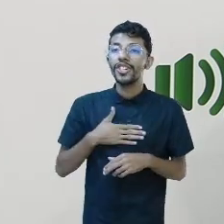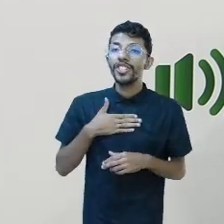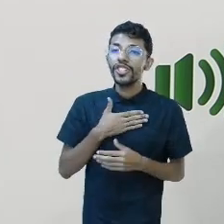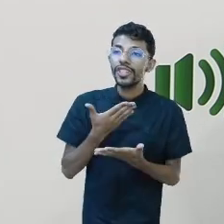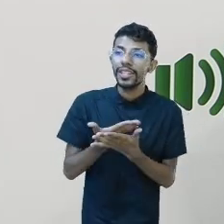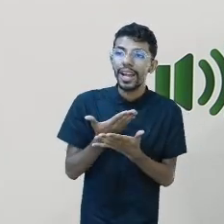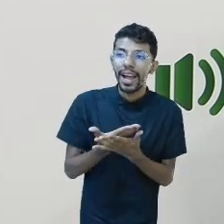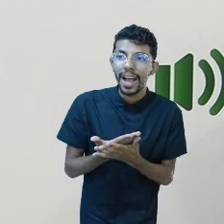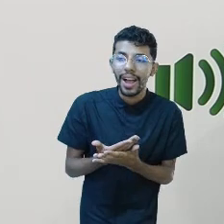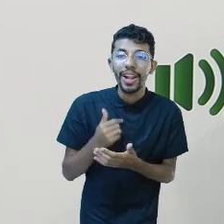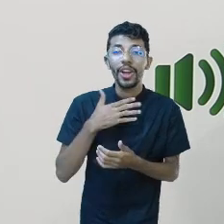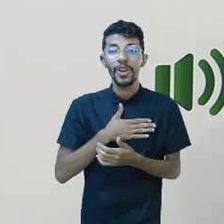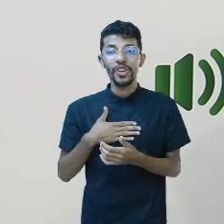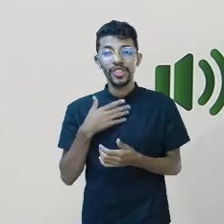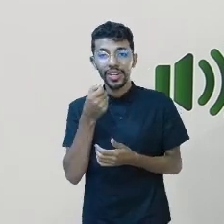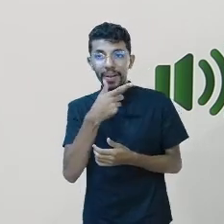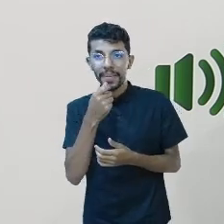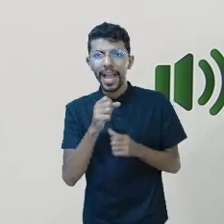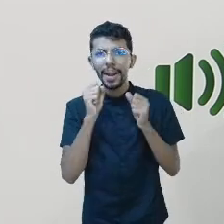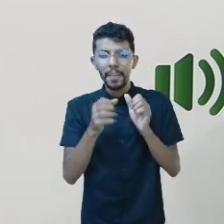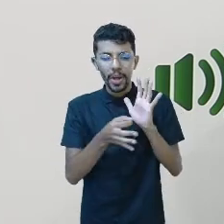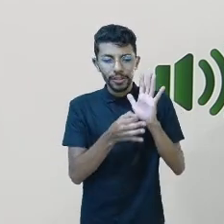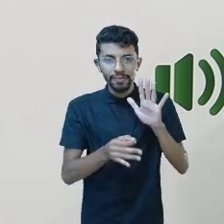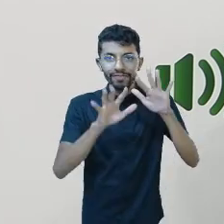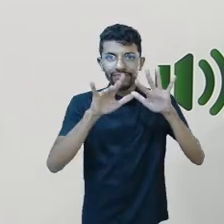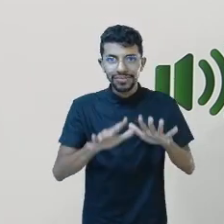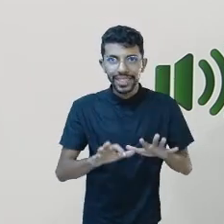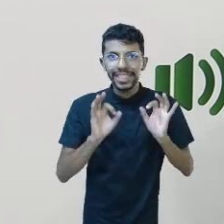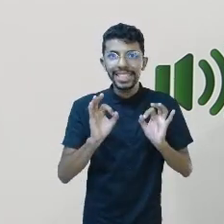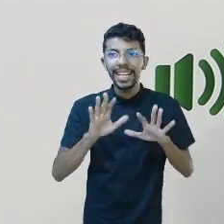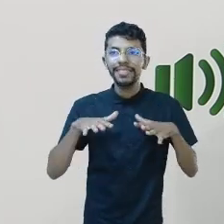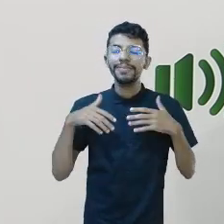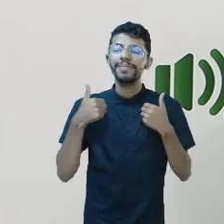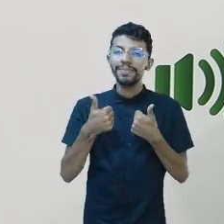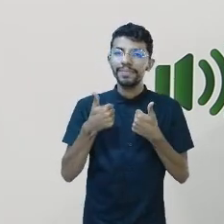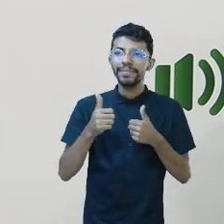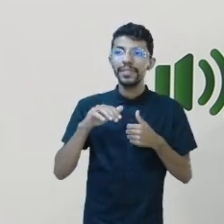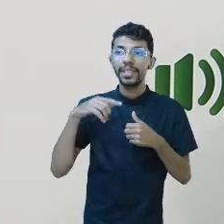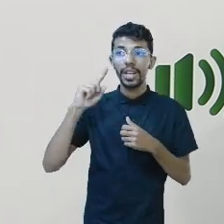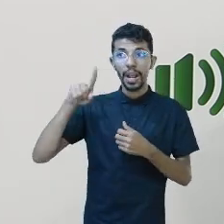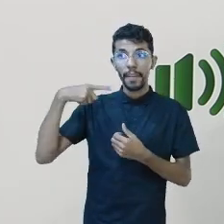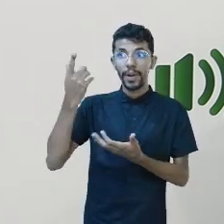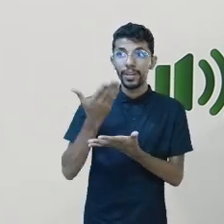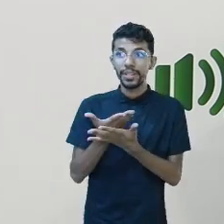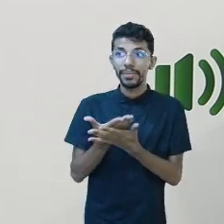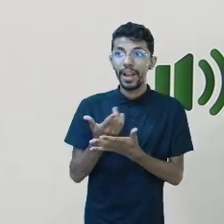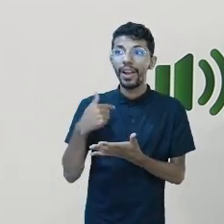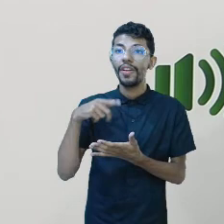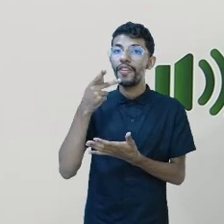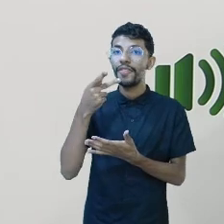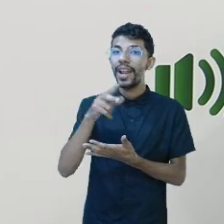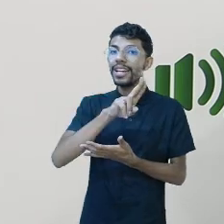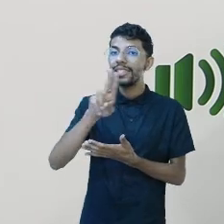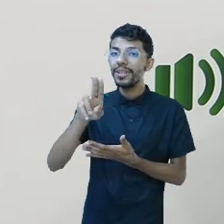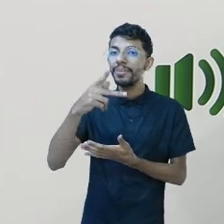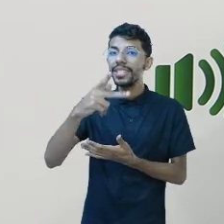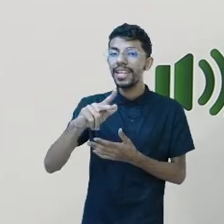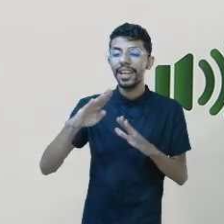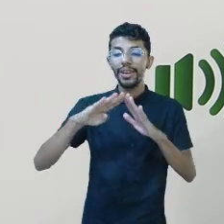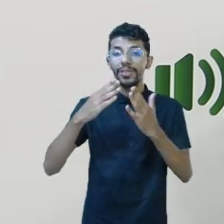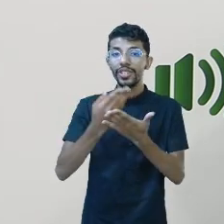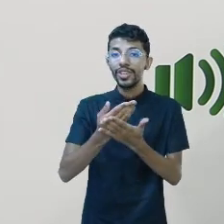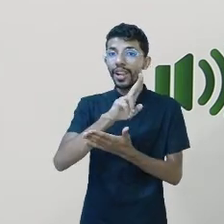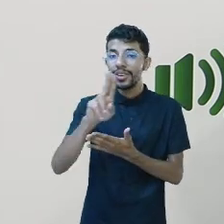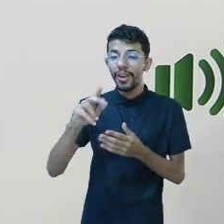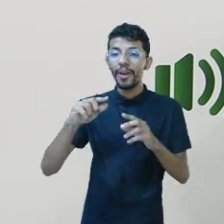piadas. Bota lá no chat a tua opinião, tá certo? Então, na próxima aula eu vou estar aqui falando no teu nome, nome da tua escola, do teu